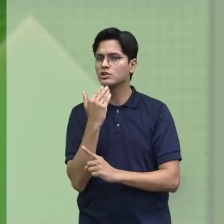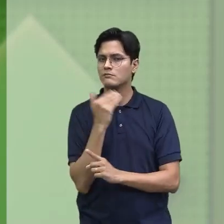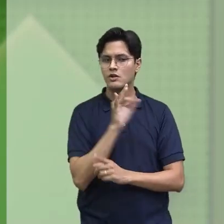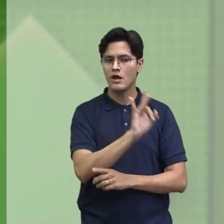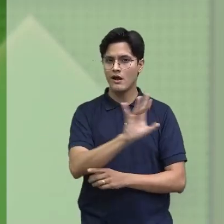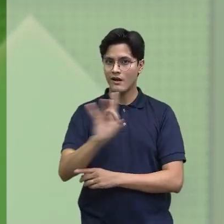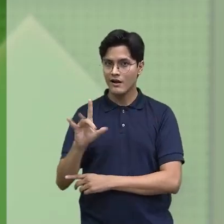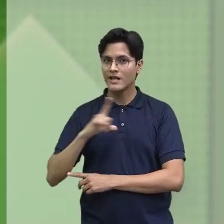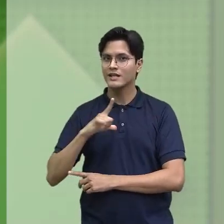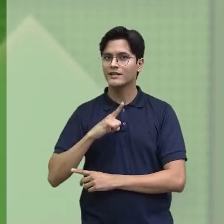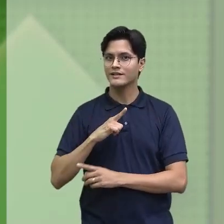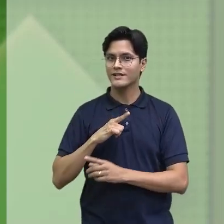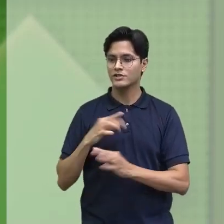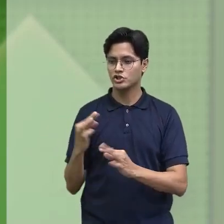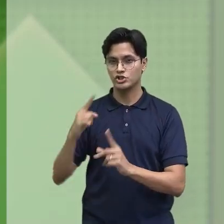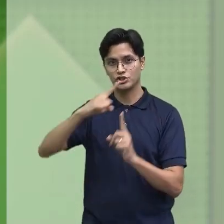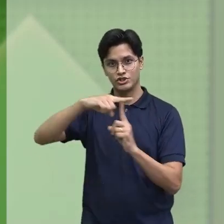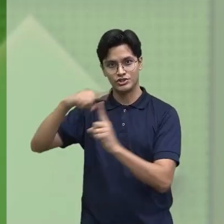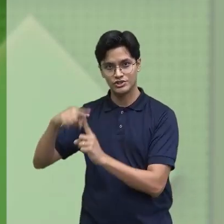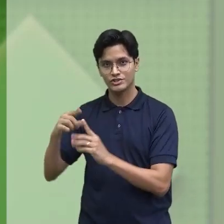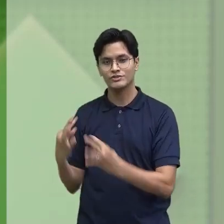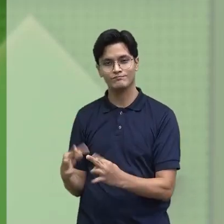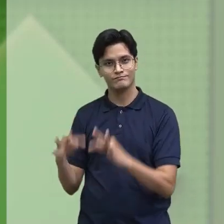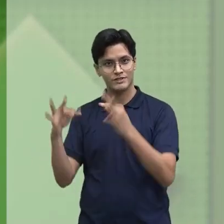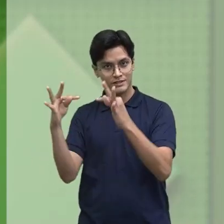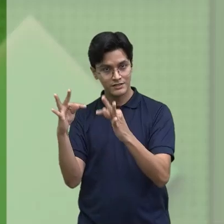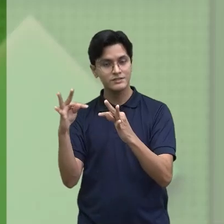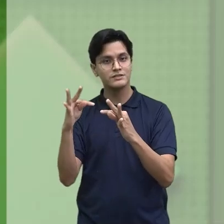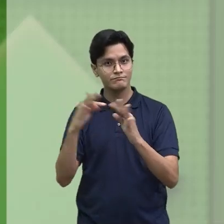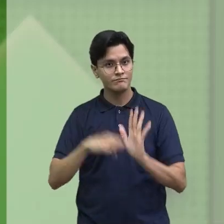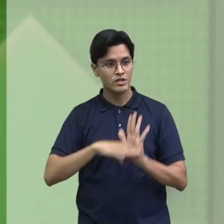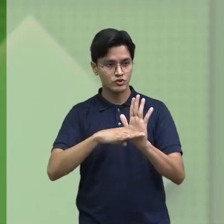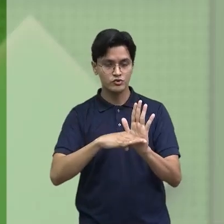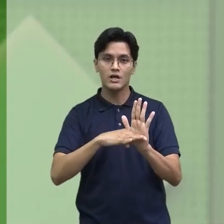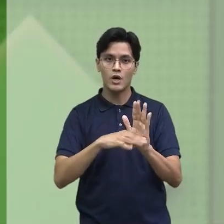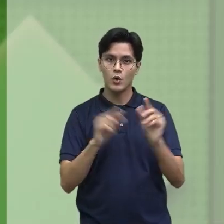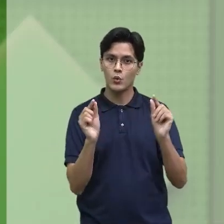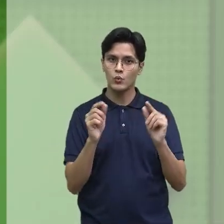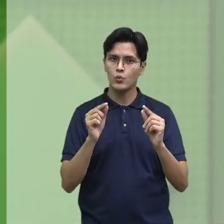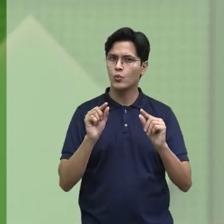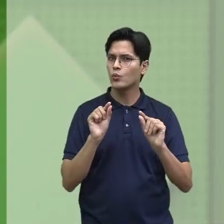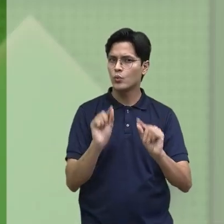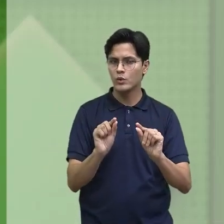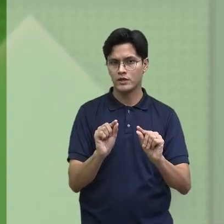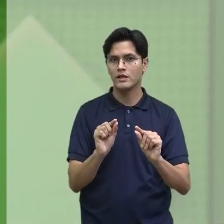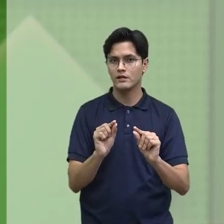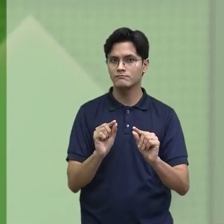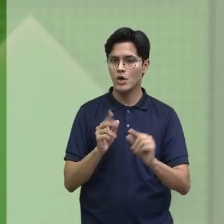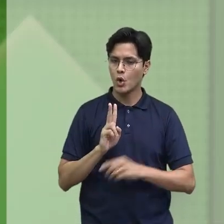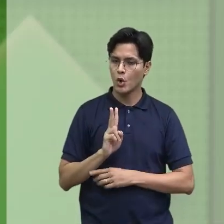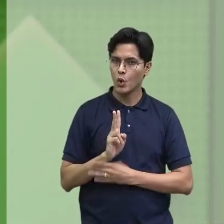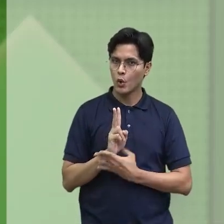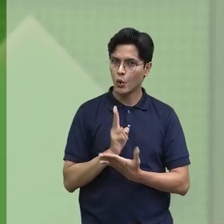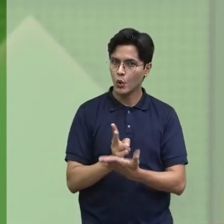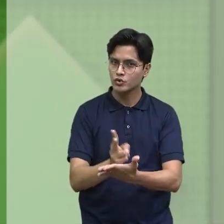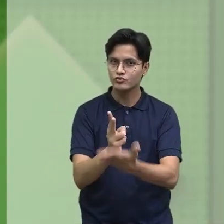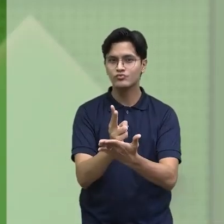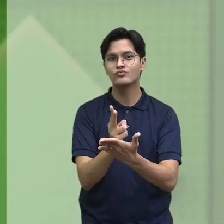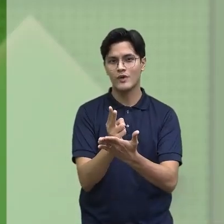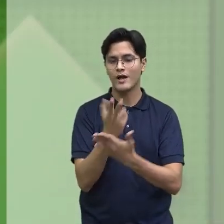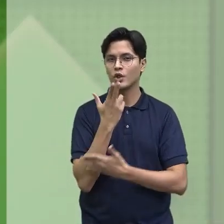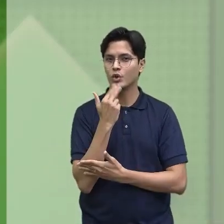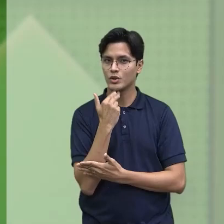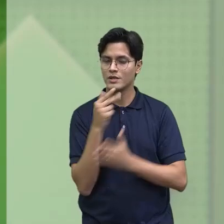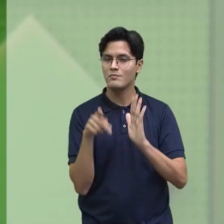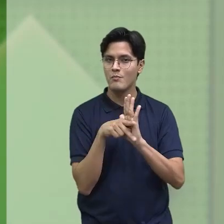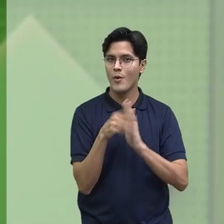vai ajudar na conservação e na preservação dos nutrientes contidos nessa alimentação, né? Então, é algo muito